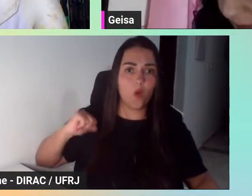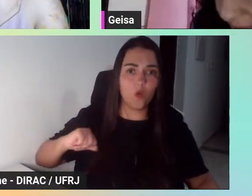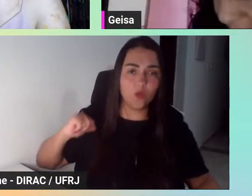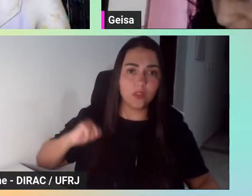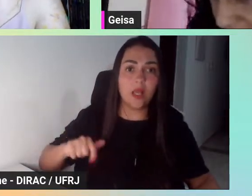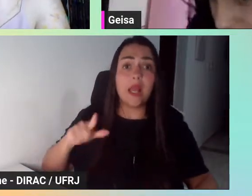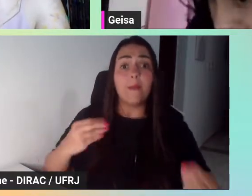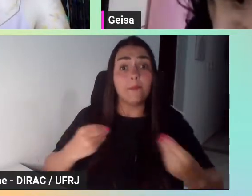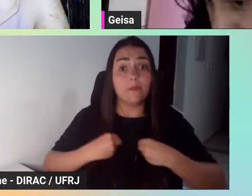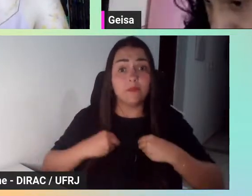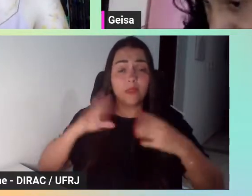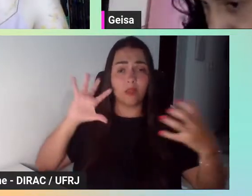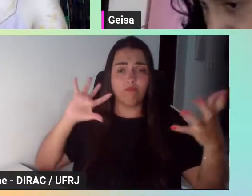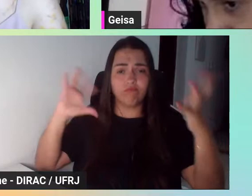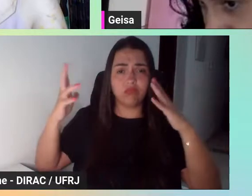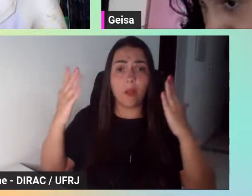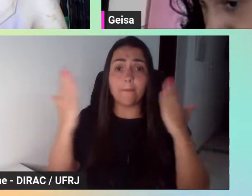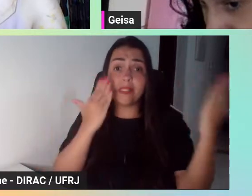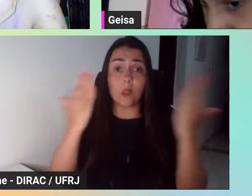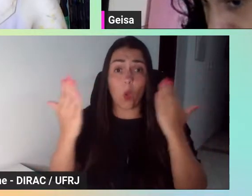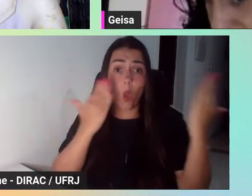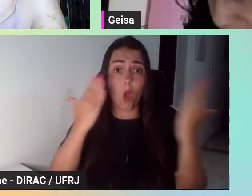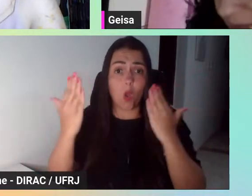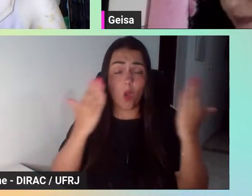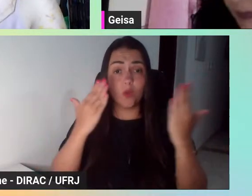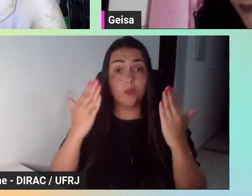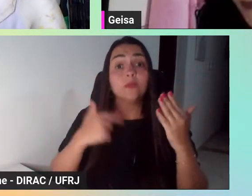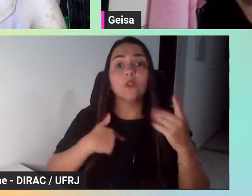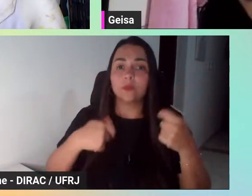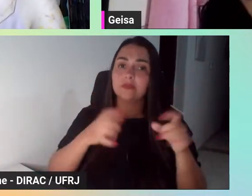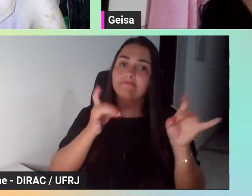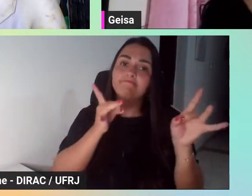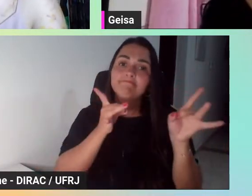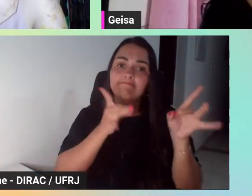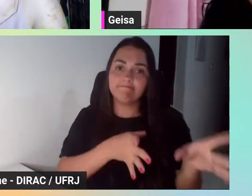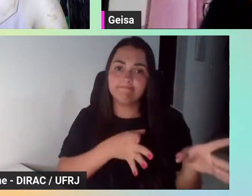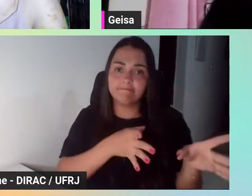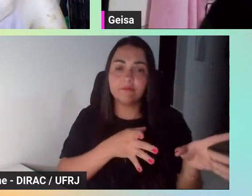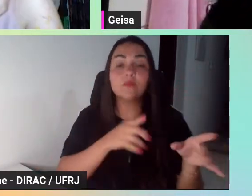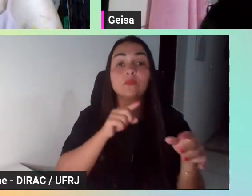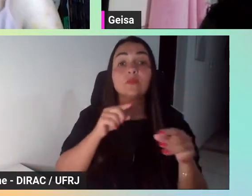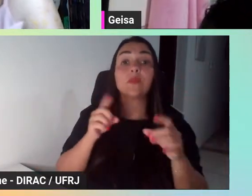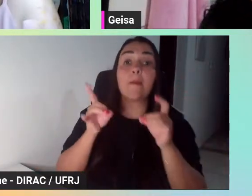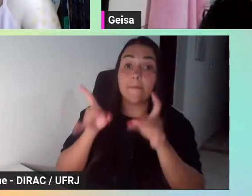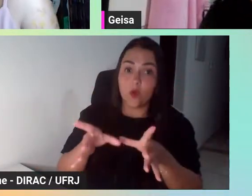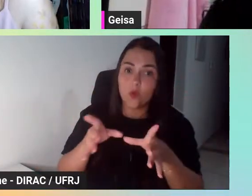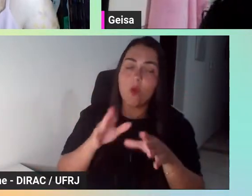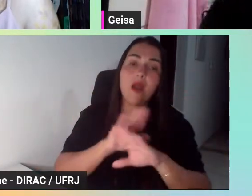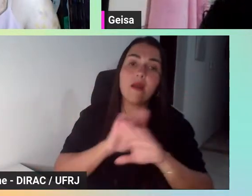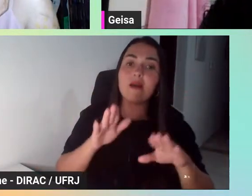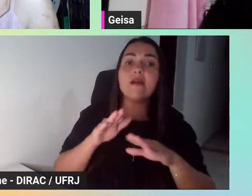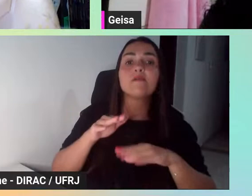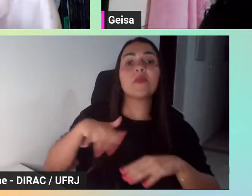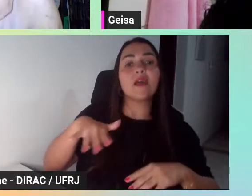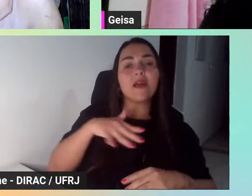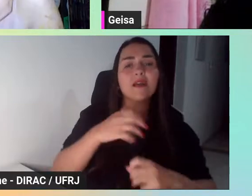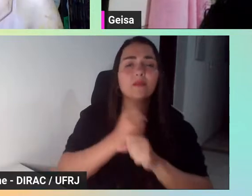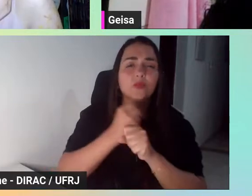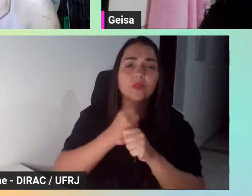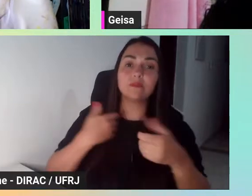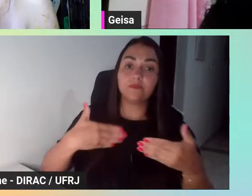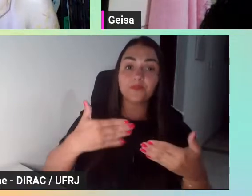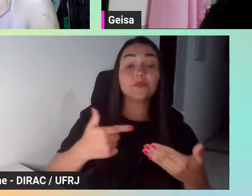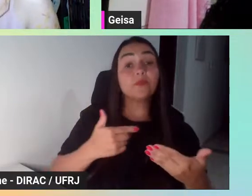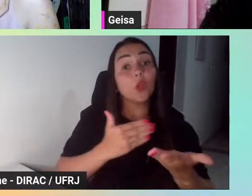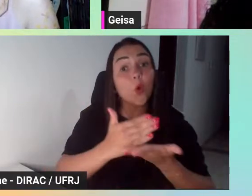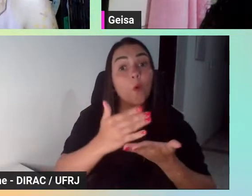psicológicas, que eu tive que abandonar essa área por muitos anos e só tive e aí eu fui me dedicar à